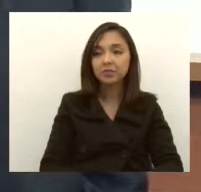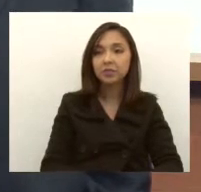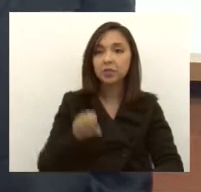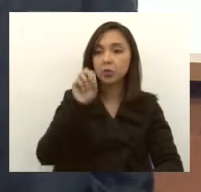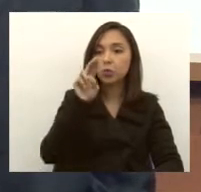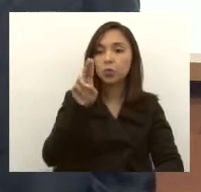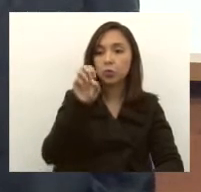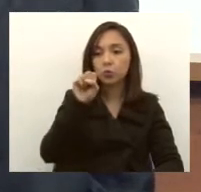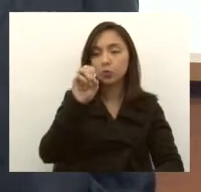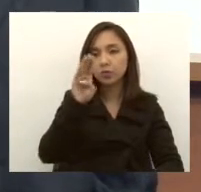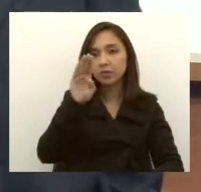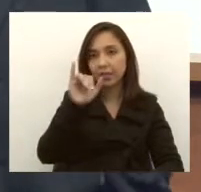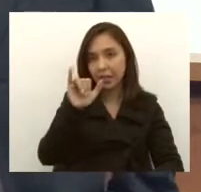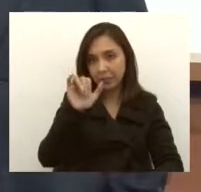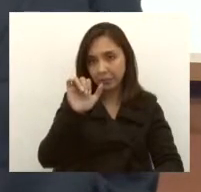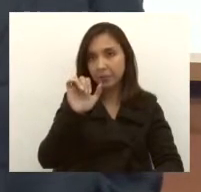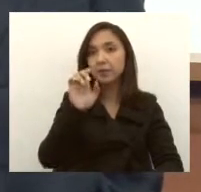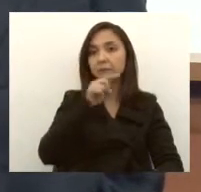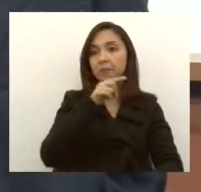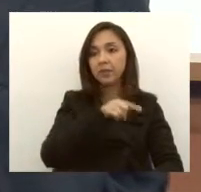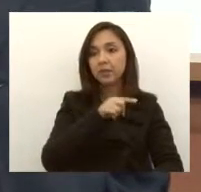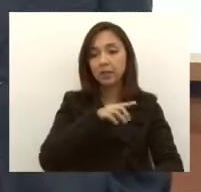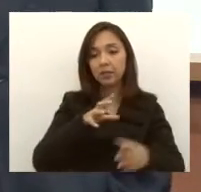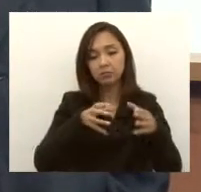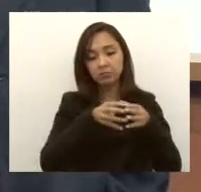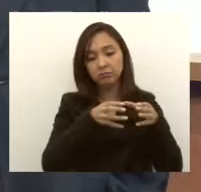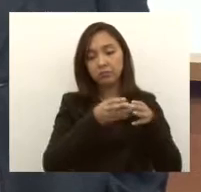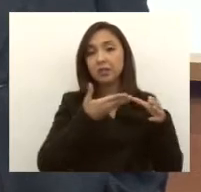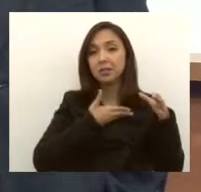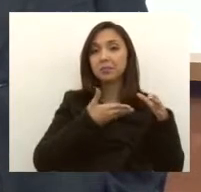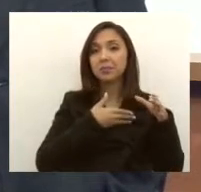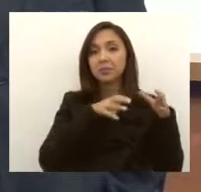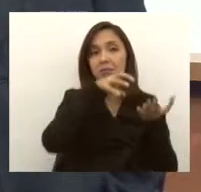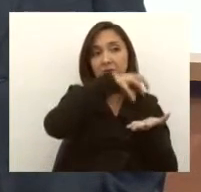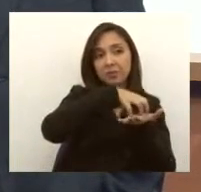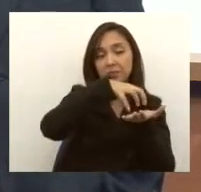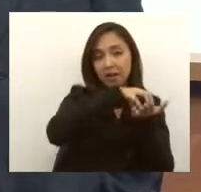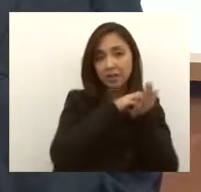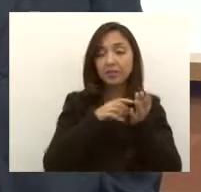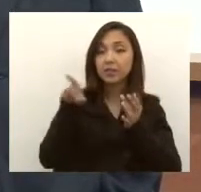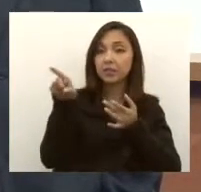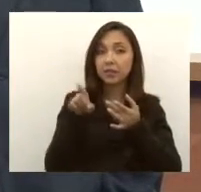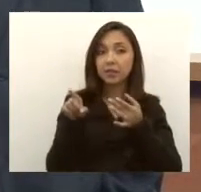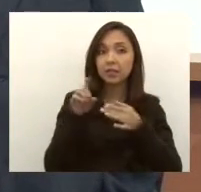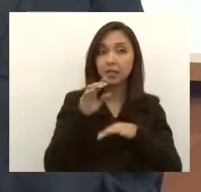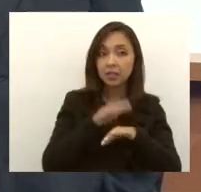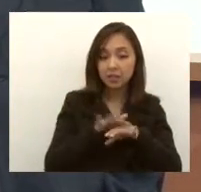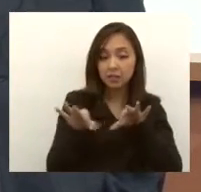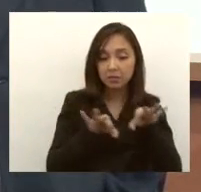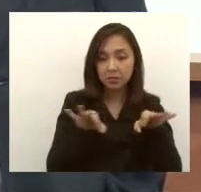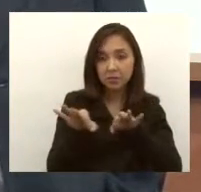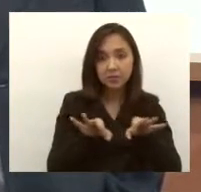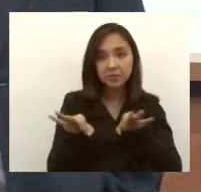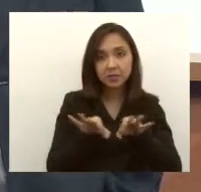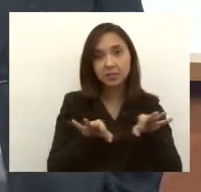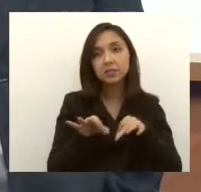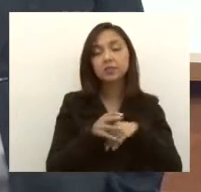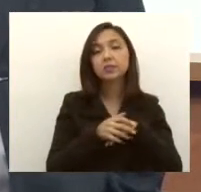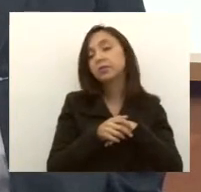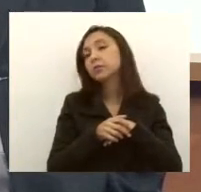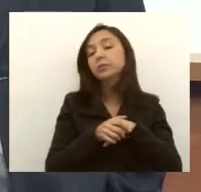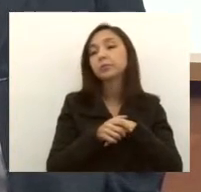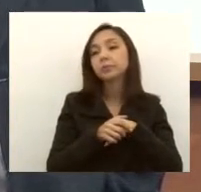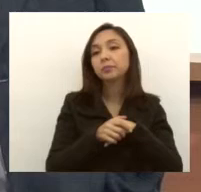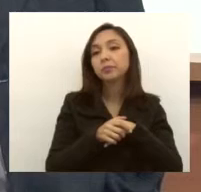USAB, União das Sociedades de Amigos de Bairro. E ele organizava sociedades de amigos de bairros